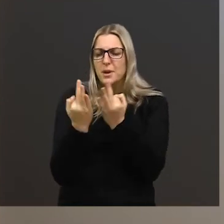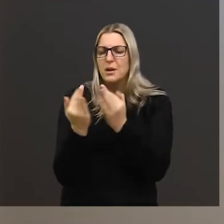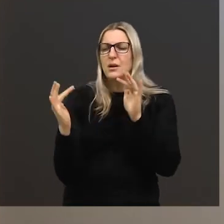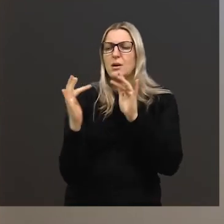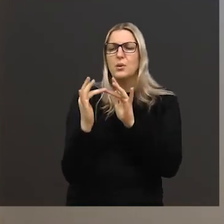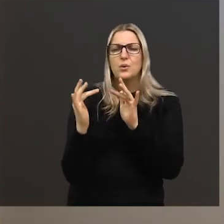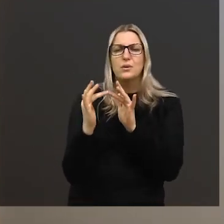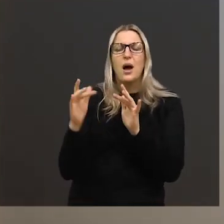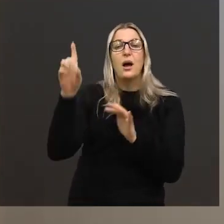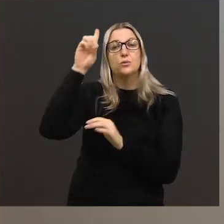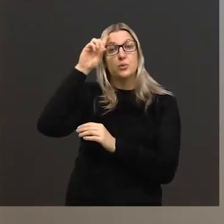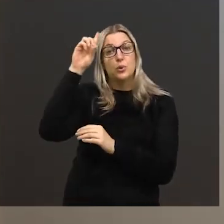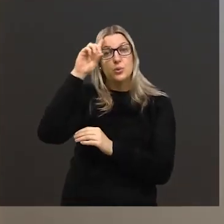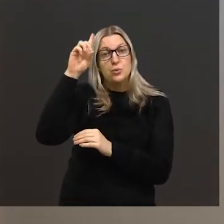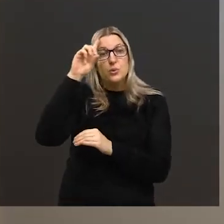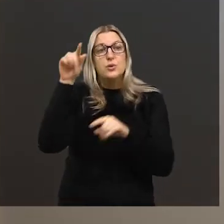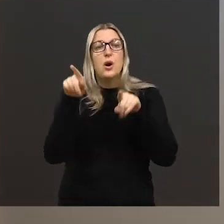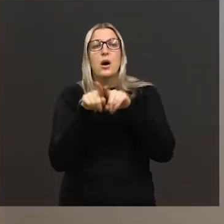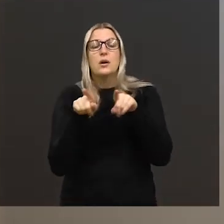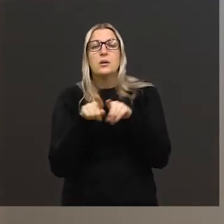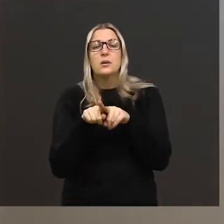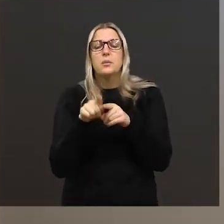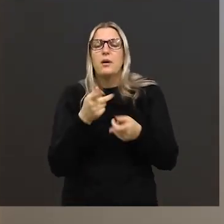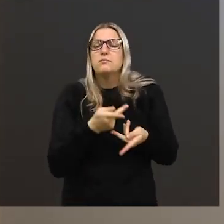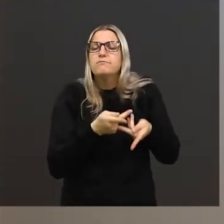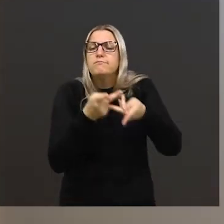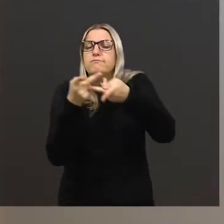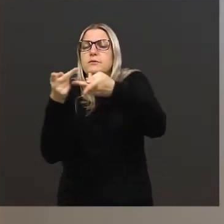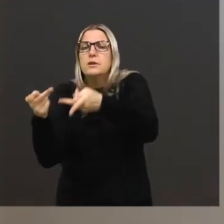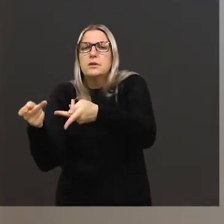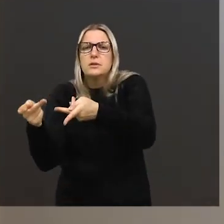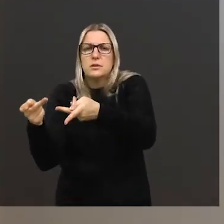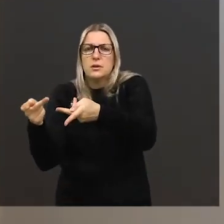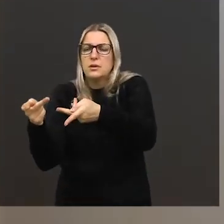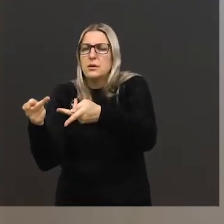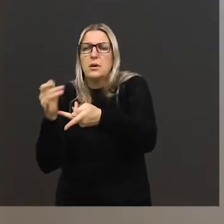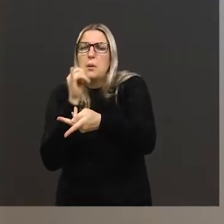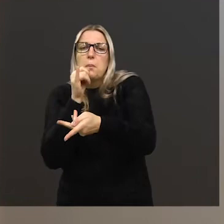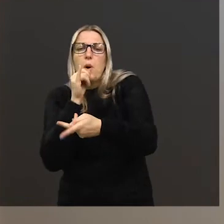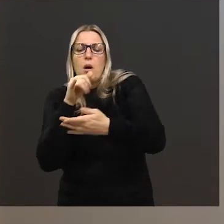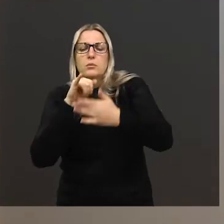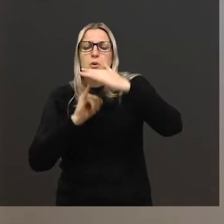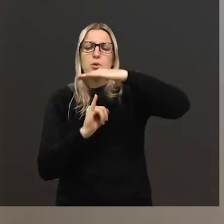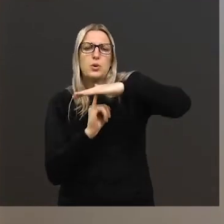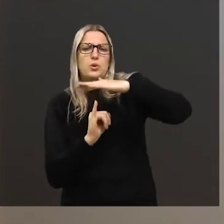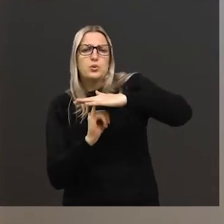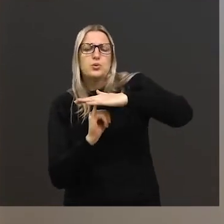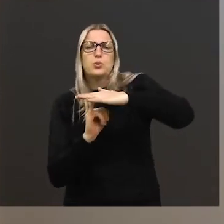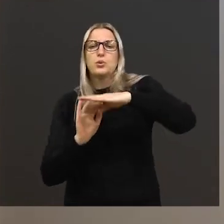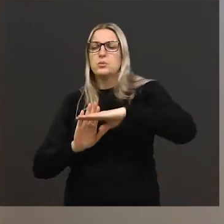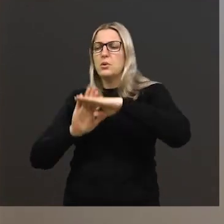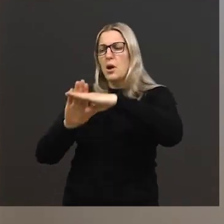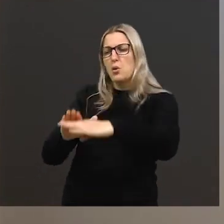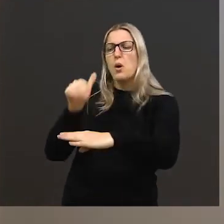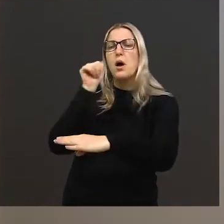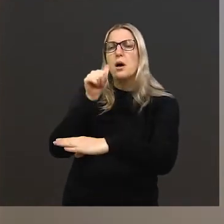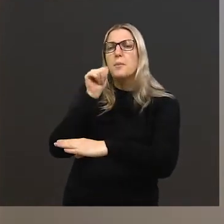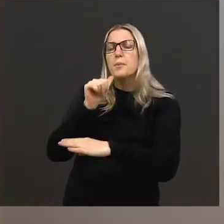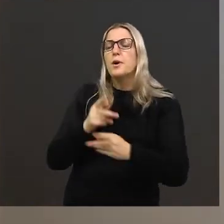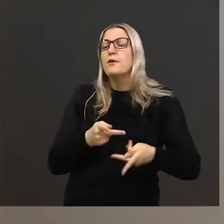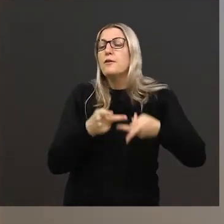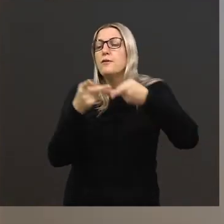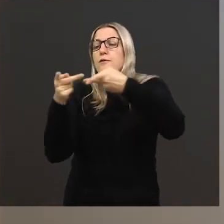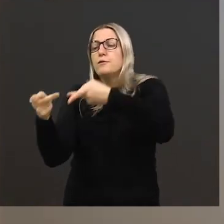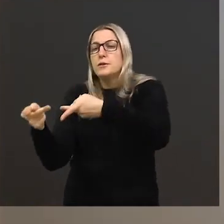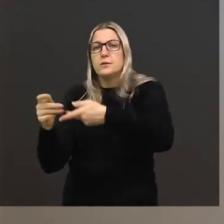dos parentes, mantendo contato regular, seja através de visitas de órgãos de atendimento às mulheres vítimas